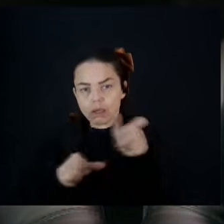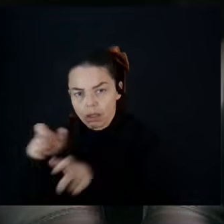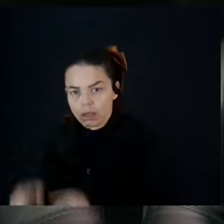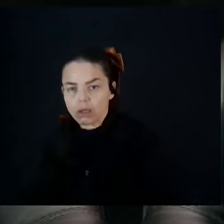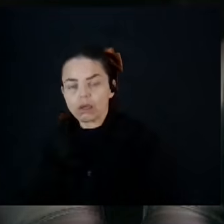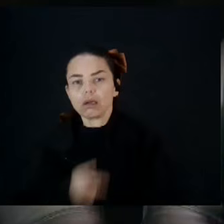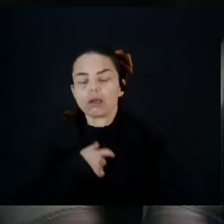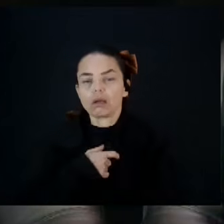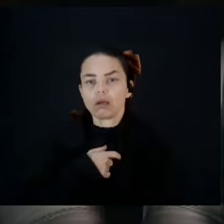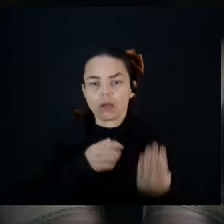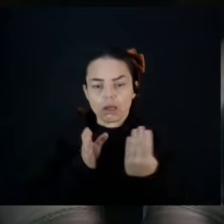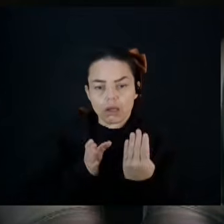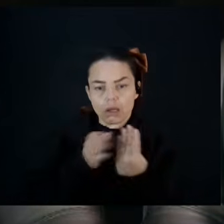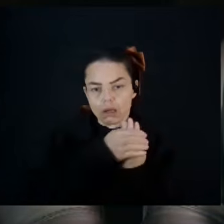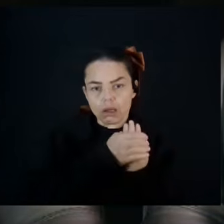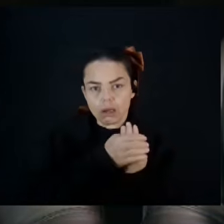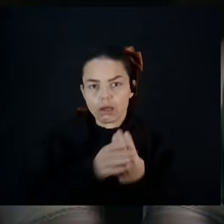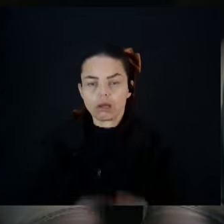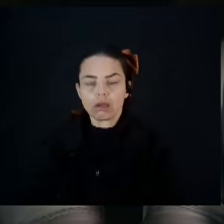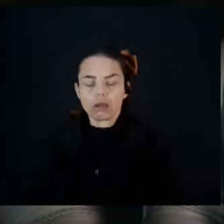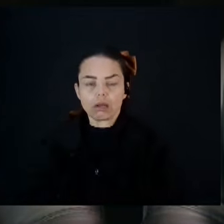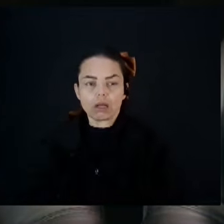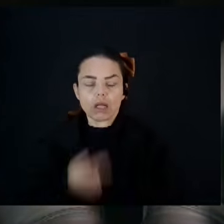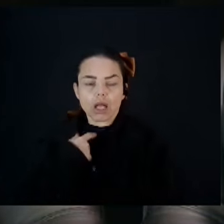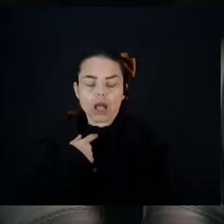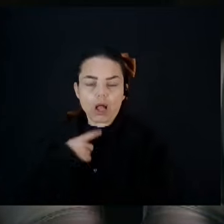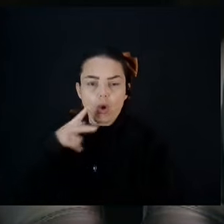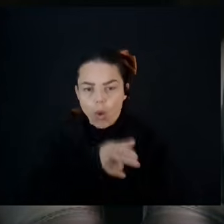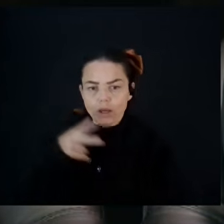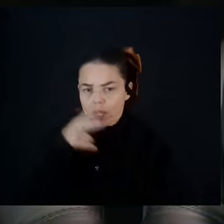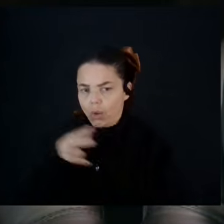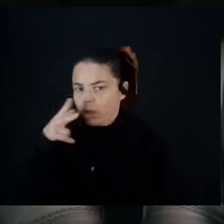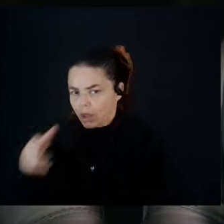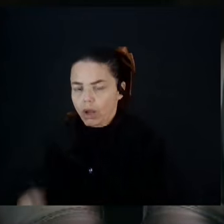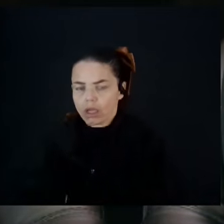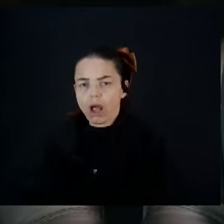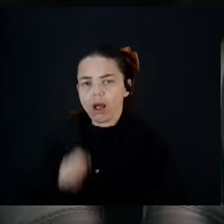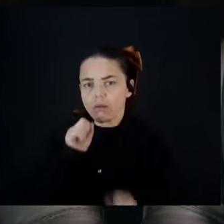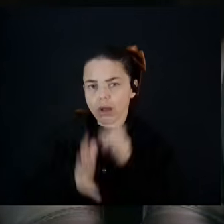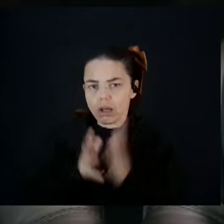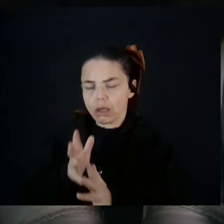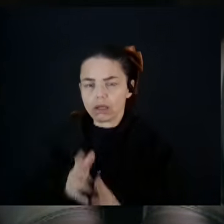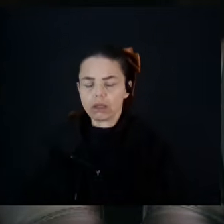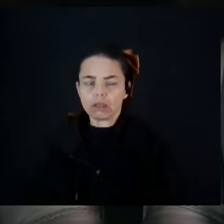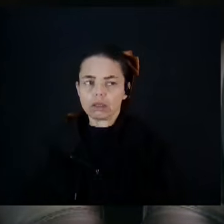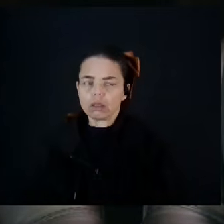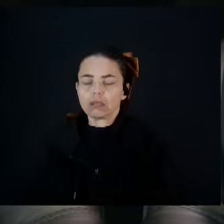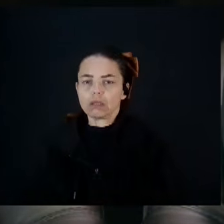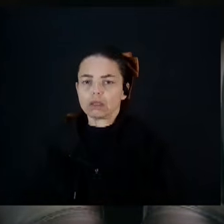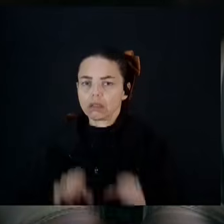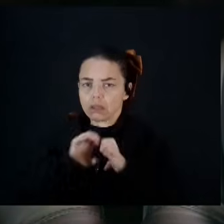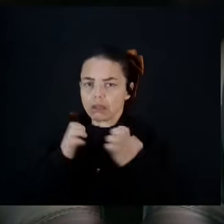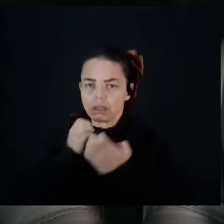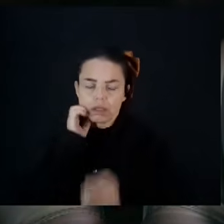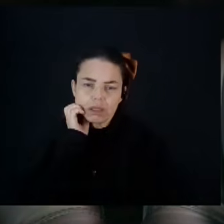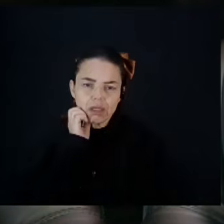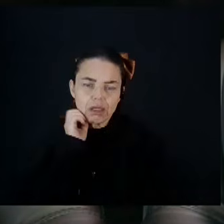sequestra a fala, e ele pode estar sequestrando também ações da equipe, né, e está levando